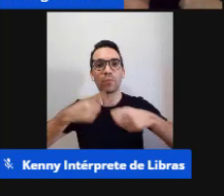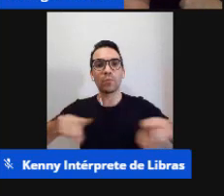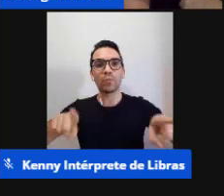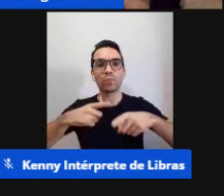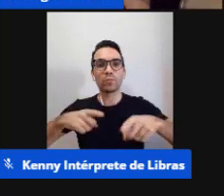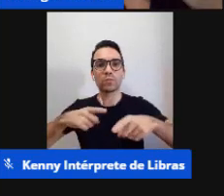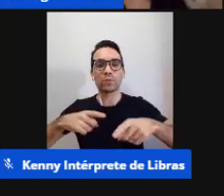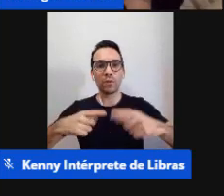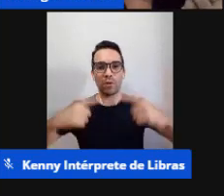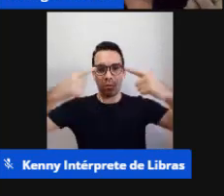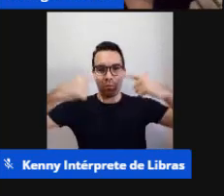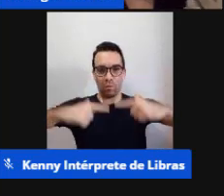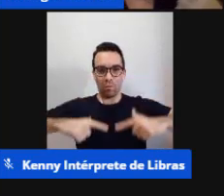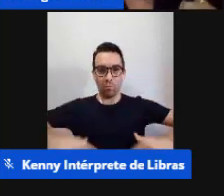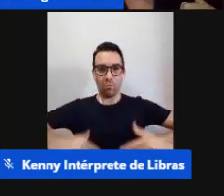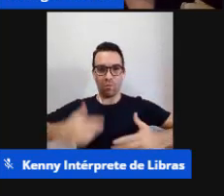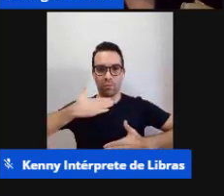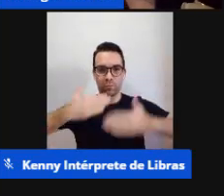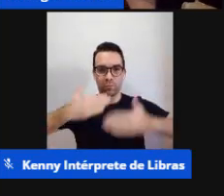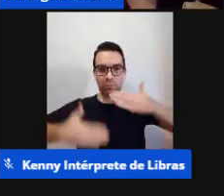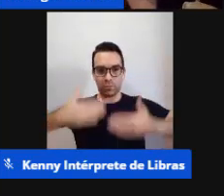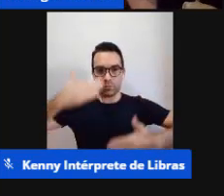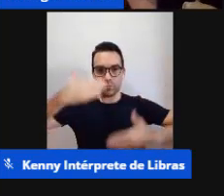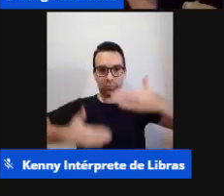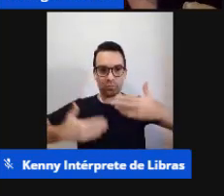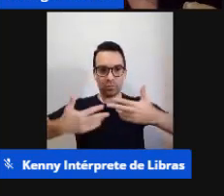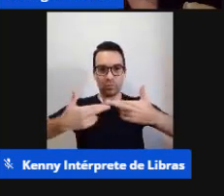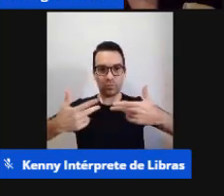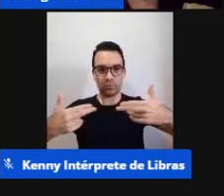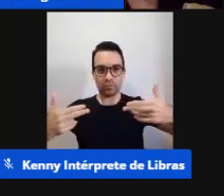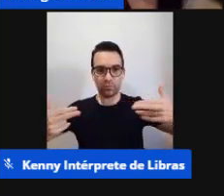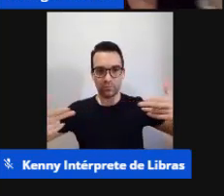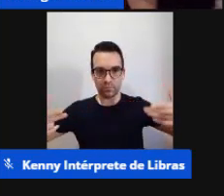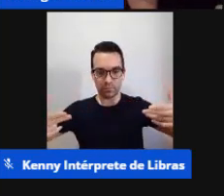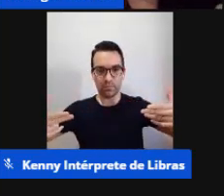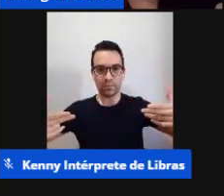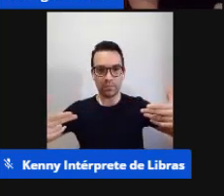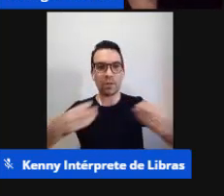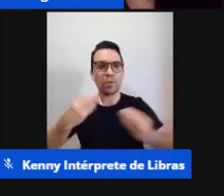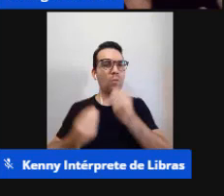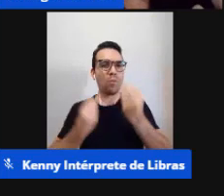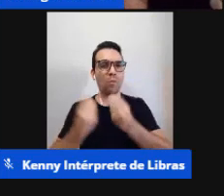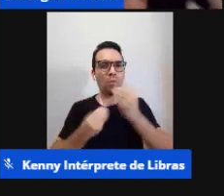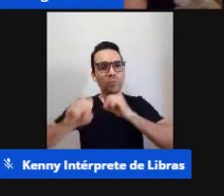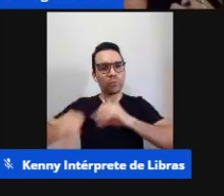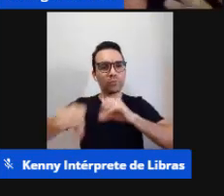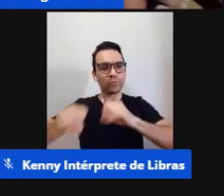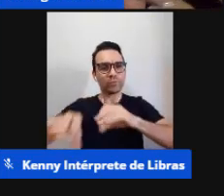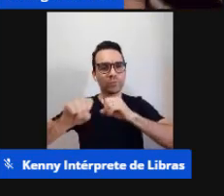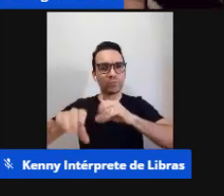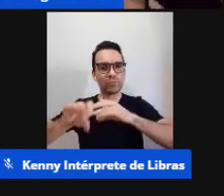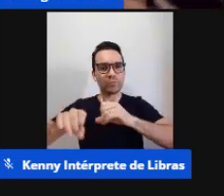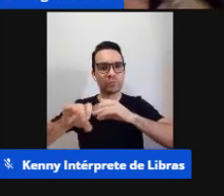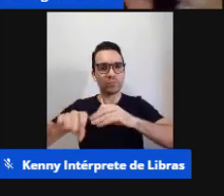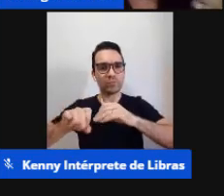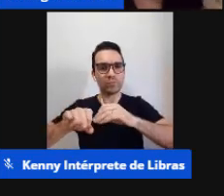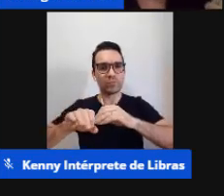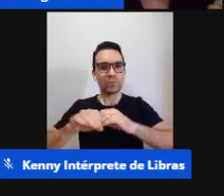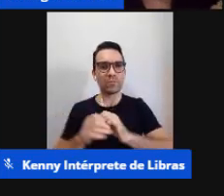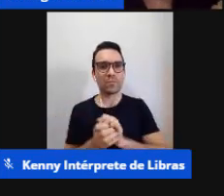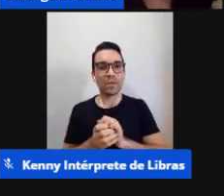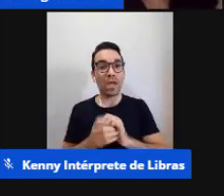do corpo. Mas eu não quero trabalhar, eu não quero dar ênfase nela no sentido dele conhecer o eu, o outro, o nós, mas